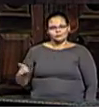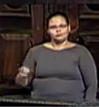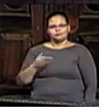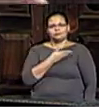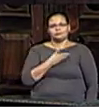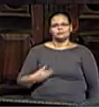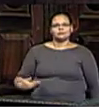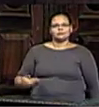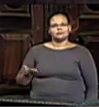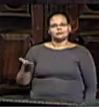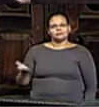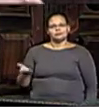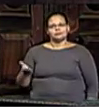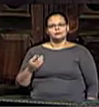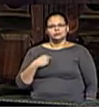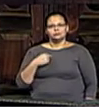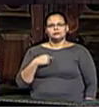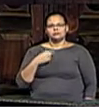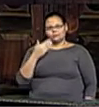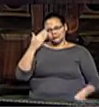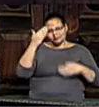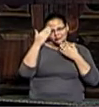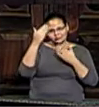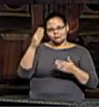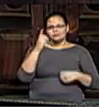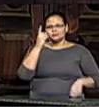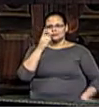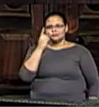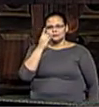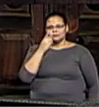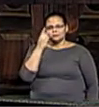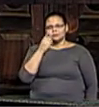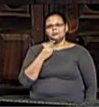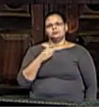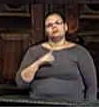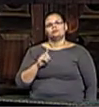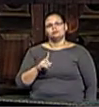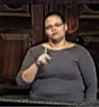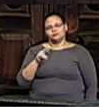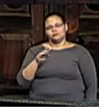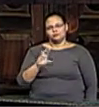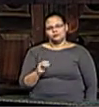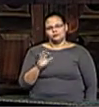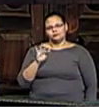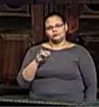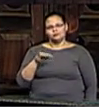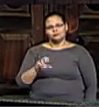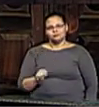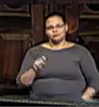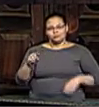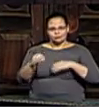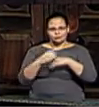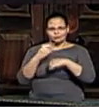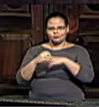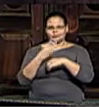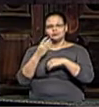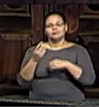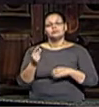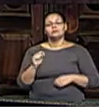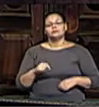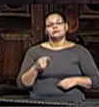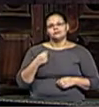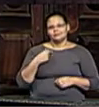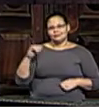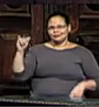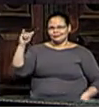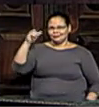Onde estão, e aí eu quero agradecer ao deputado Pedro Fernandes, que passou para esta casa as informações das